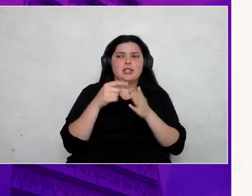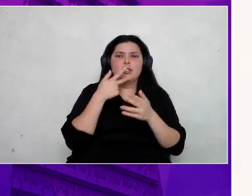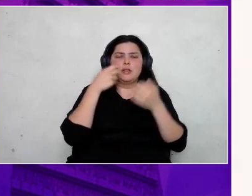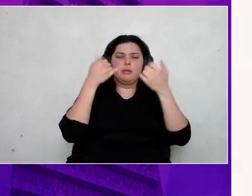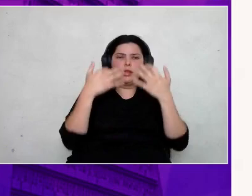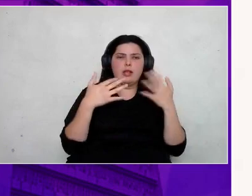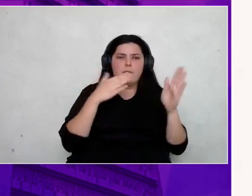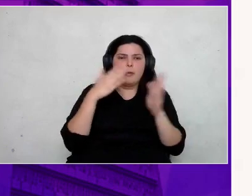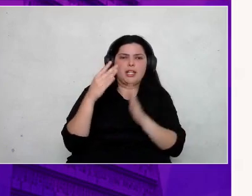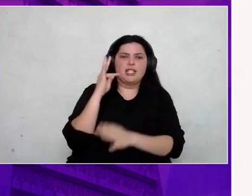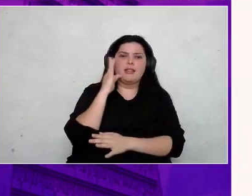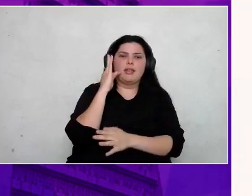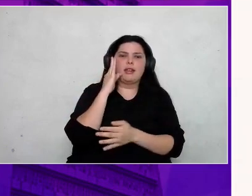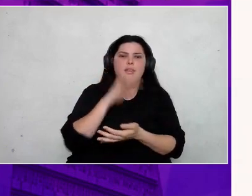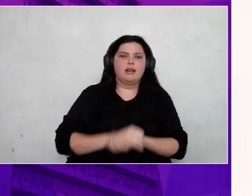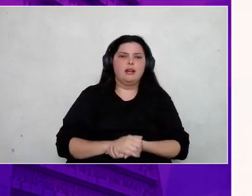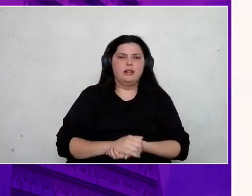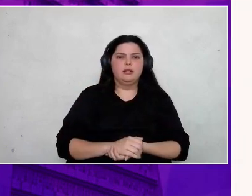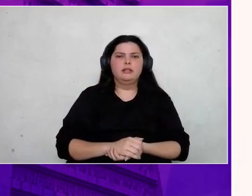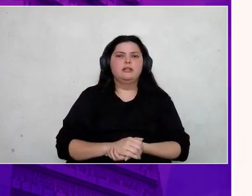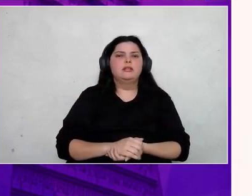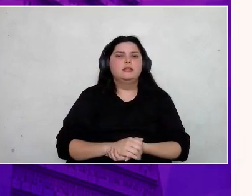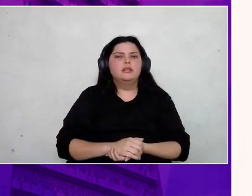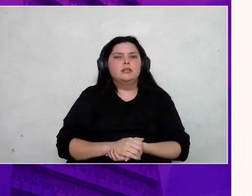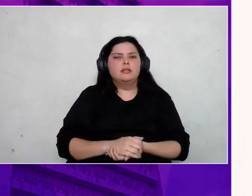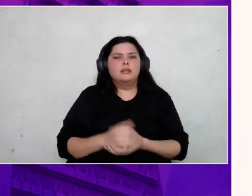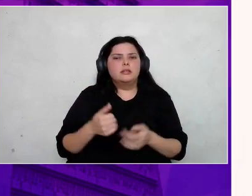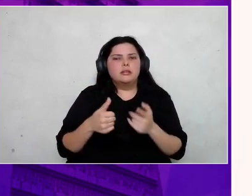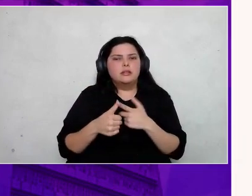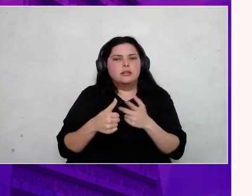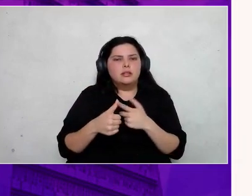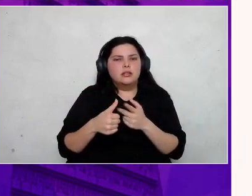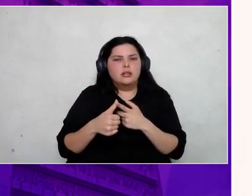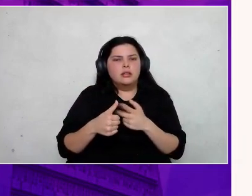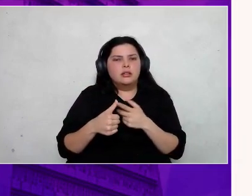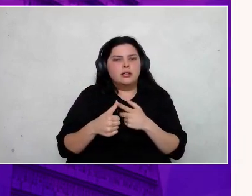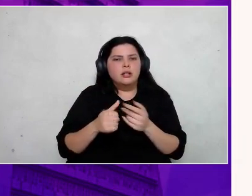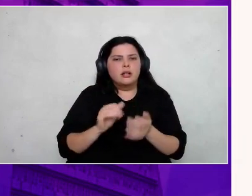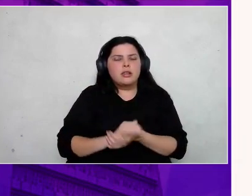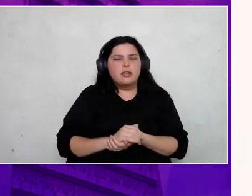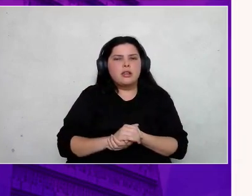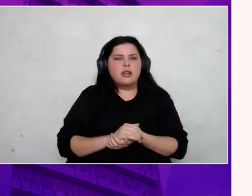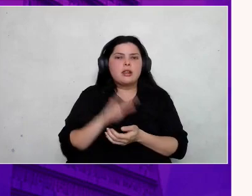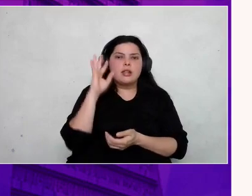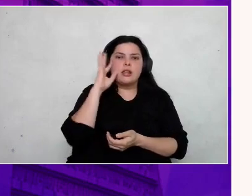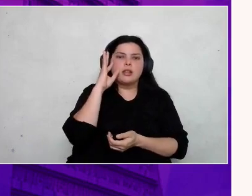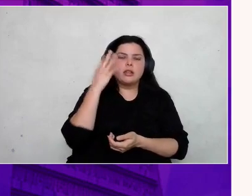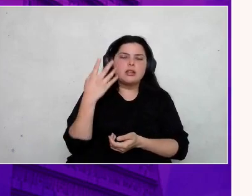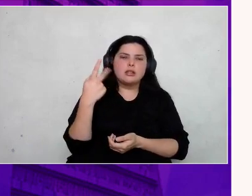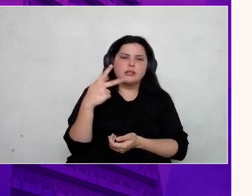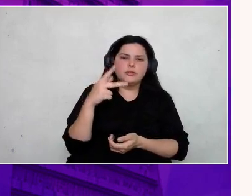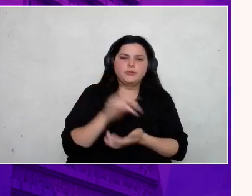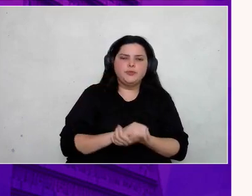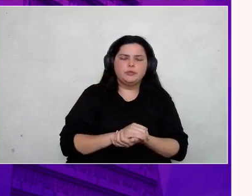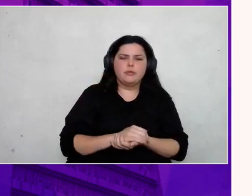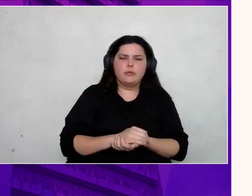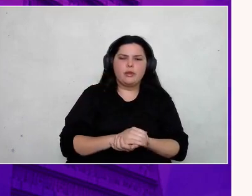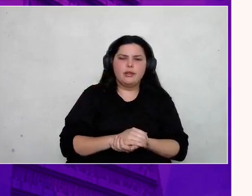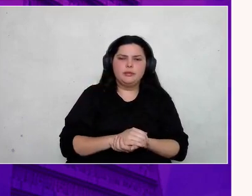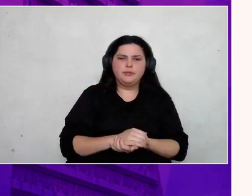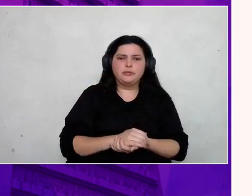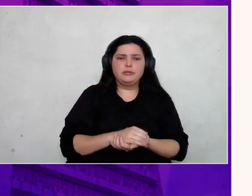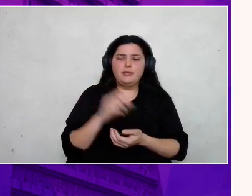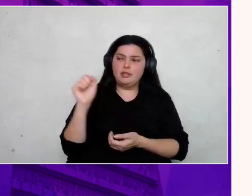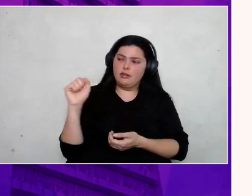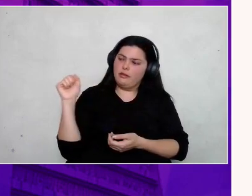técnica. Primeira coisa, a sua decisão é uma decisão que agrega valor? É